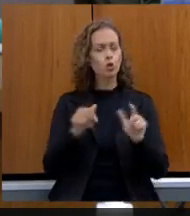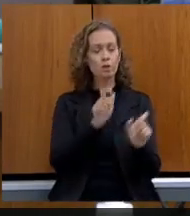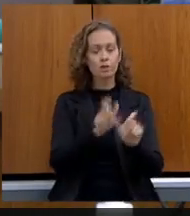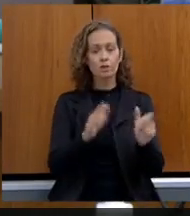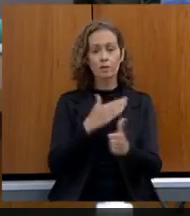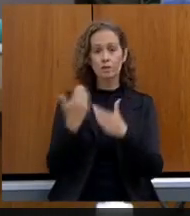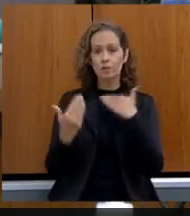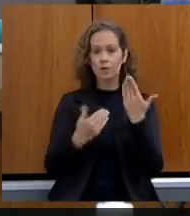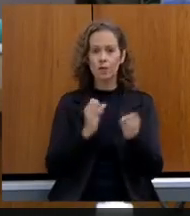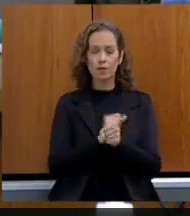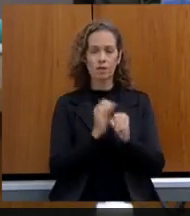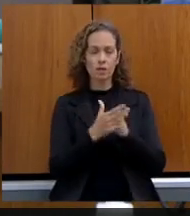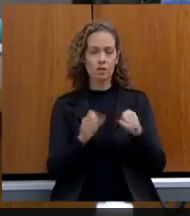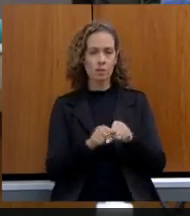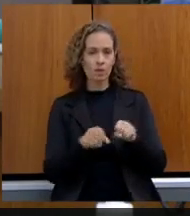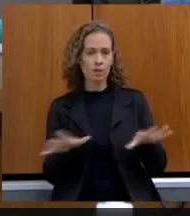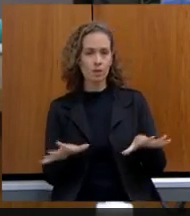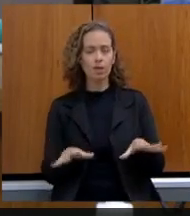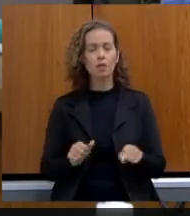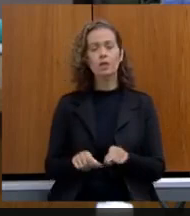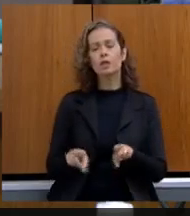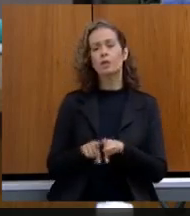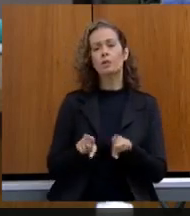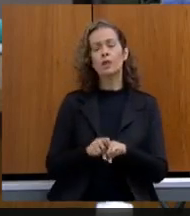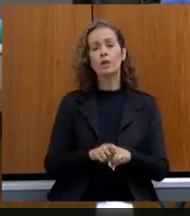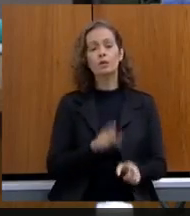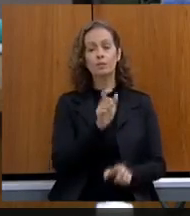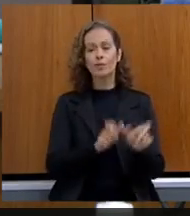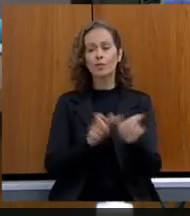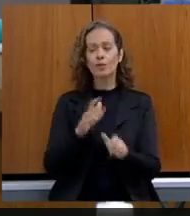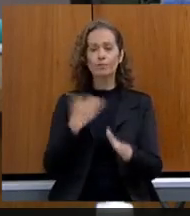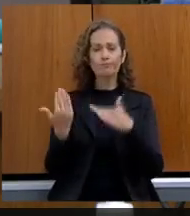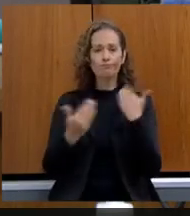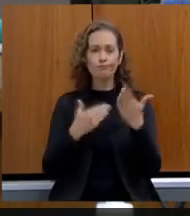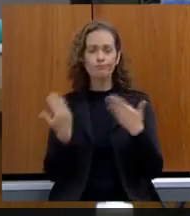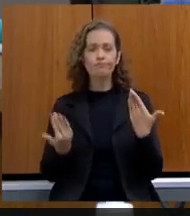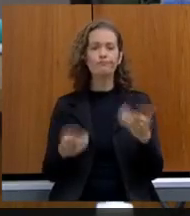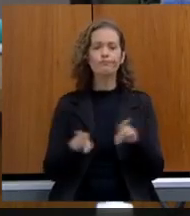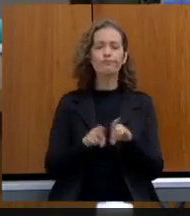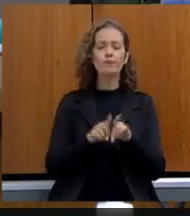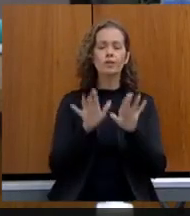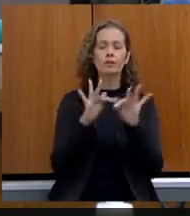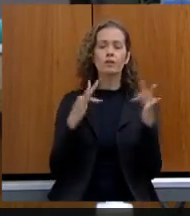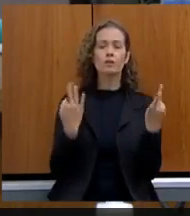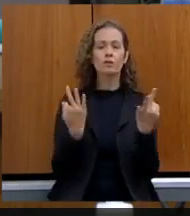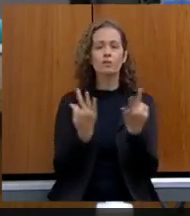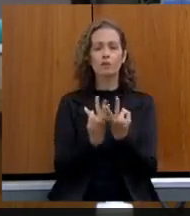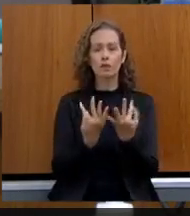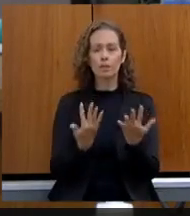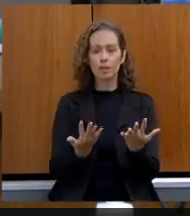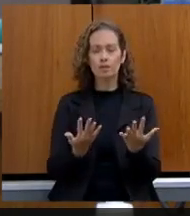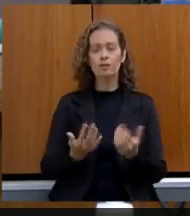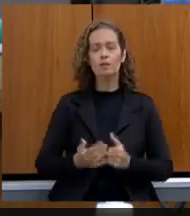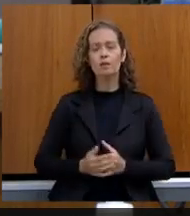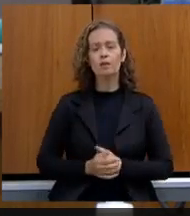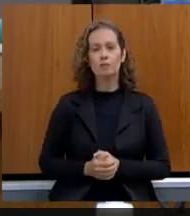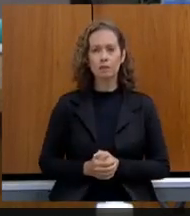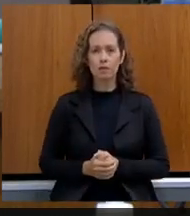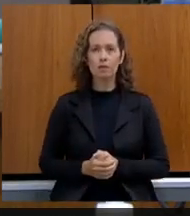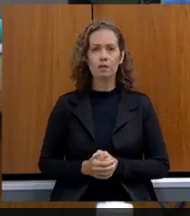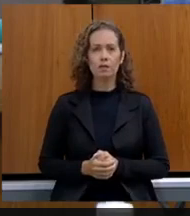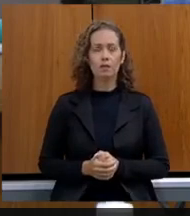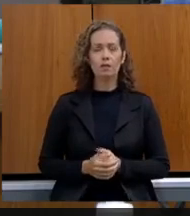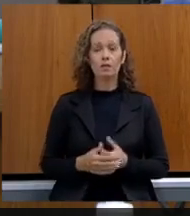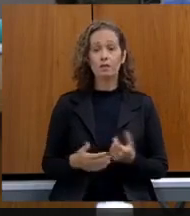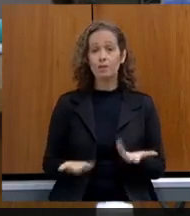dessa pandemia a todas as vidas que foram perdidas famílias que deixaram de